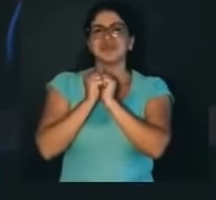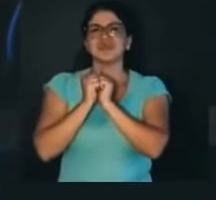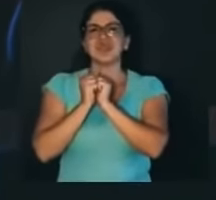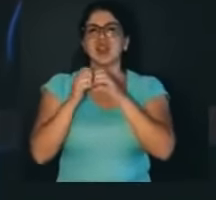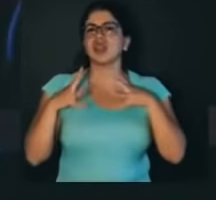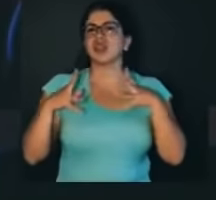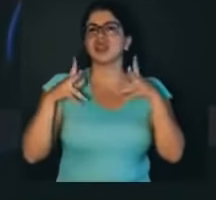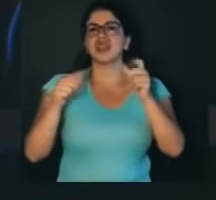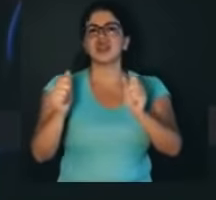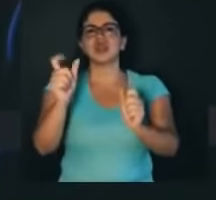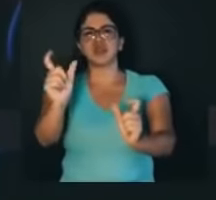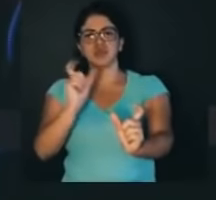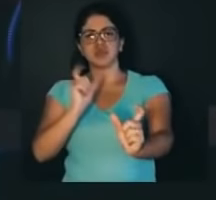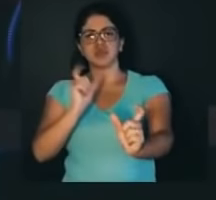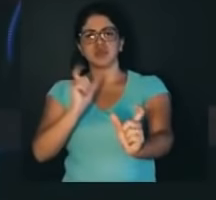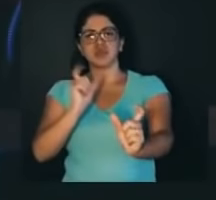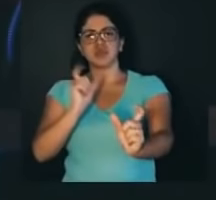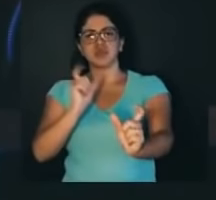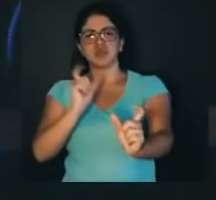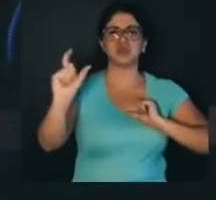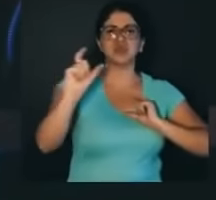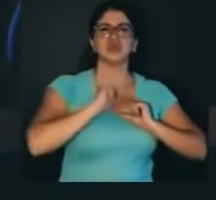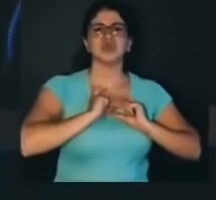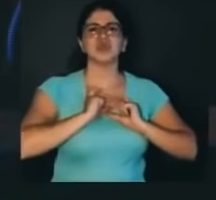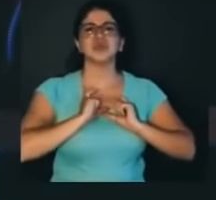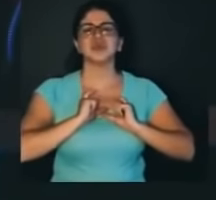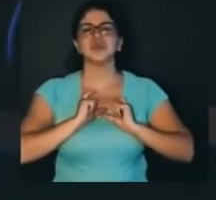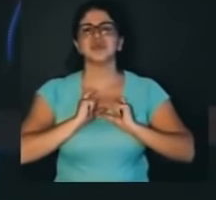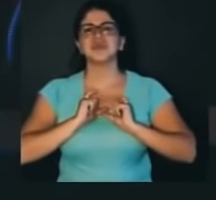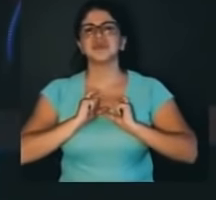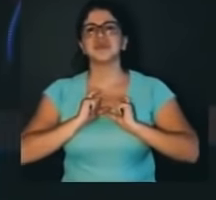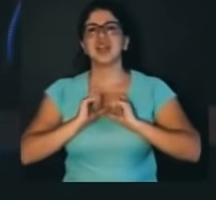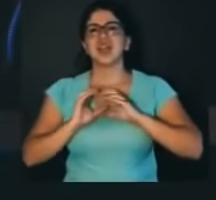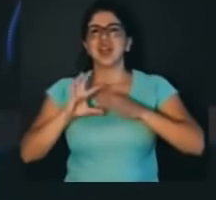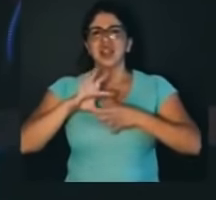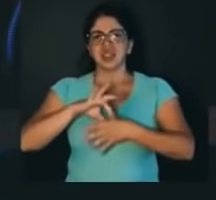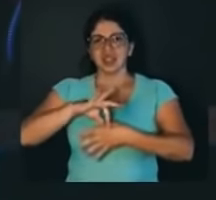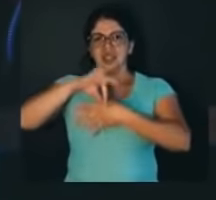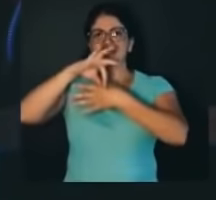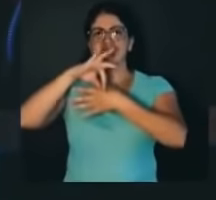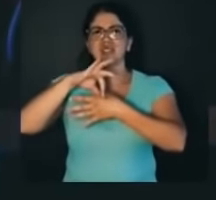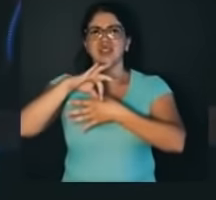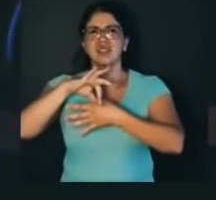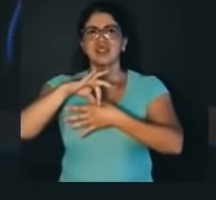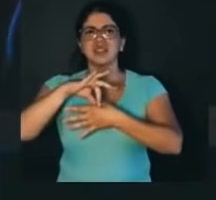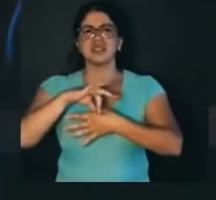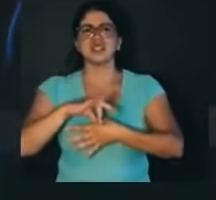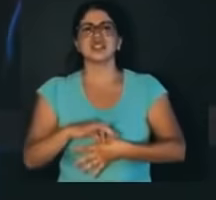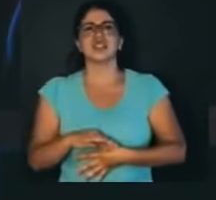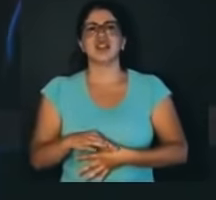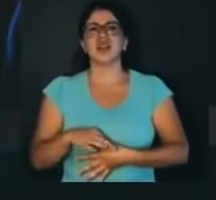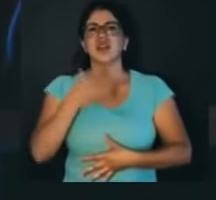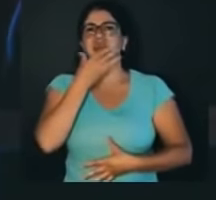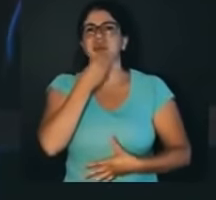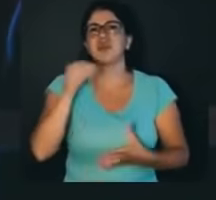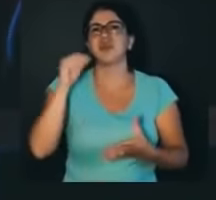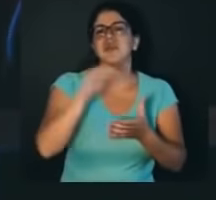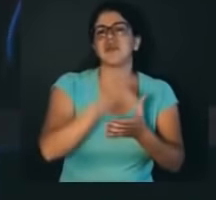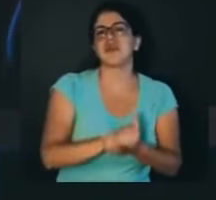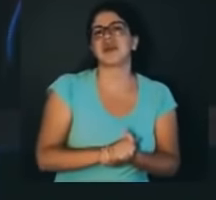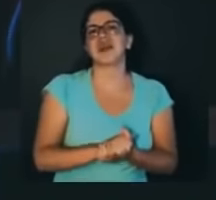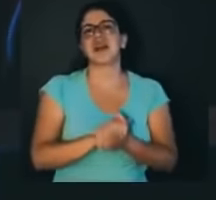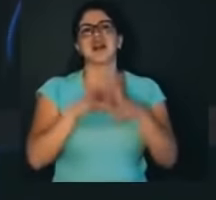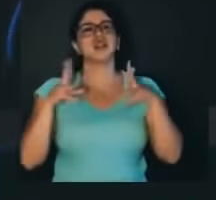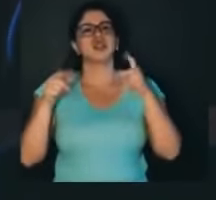patrão, teus pais falaram sobre você. Isso não precisa necessariamente condicionar a tua vida.